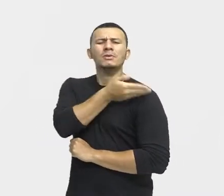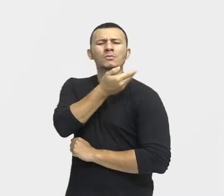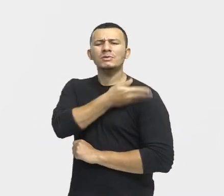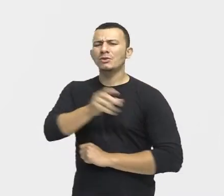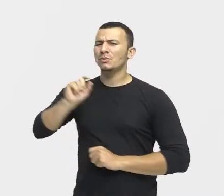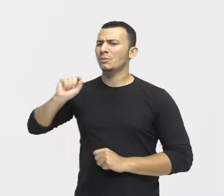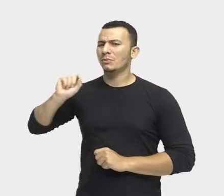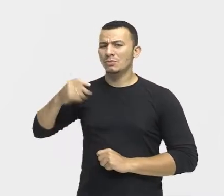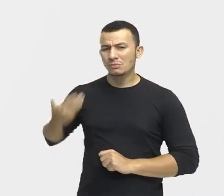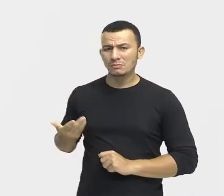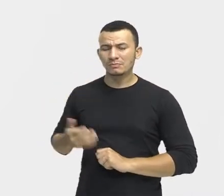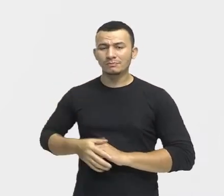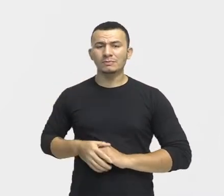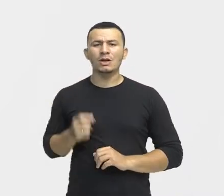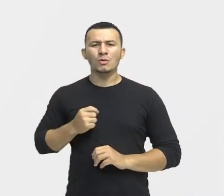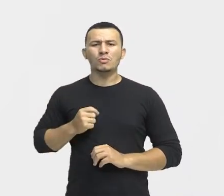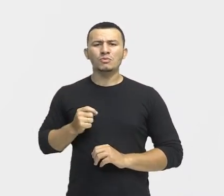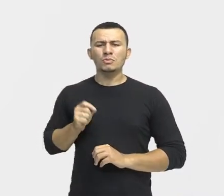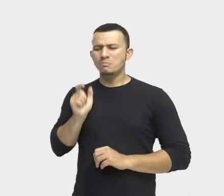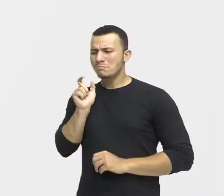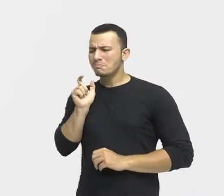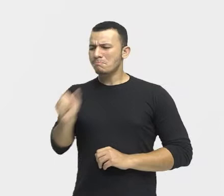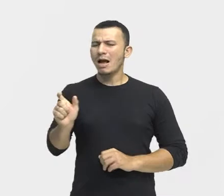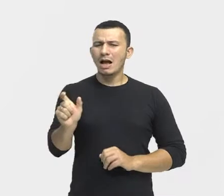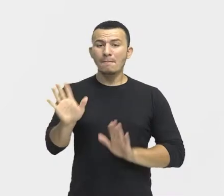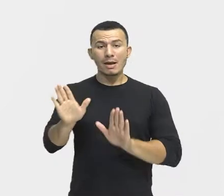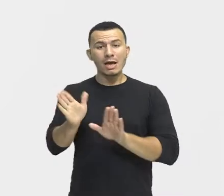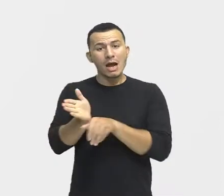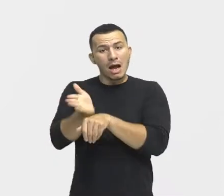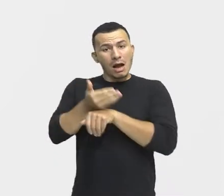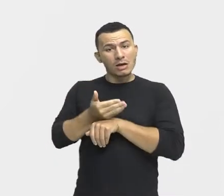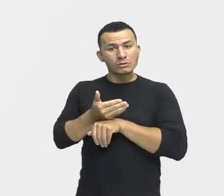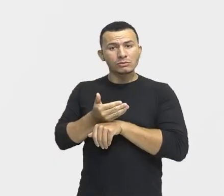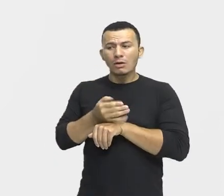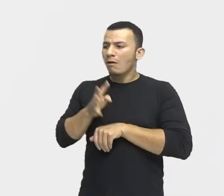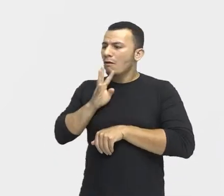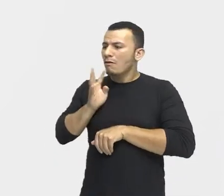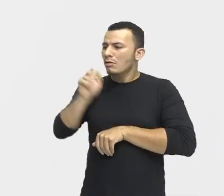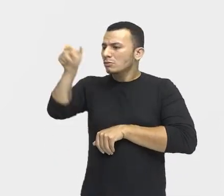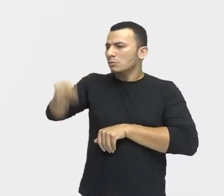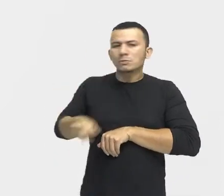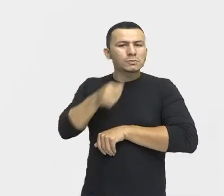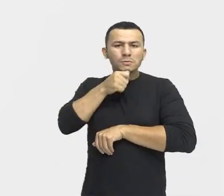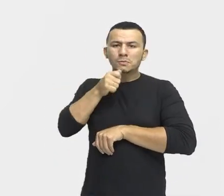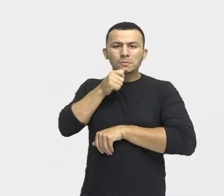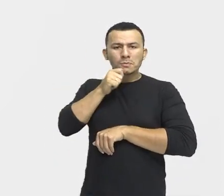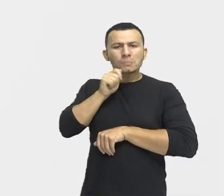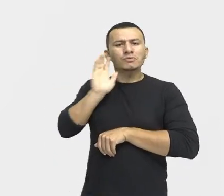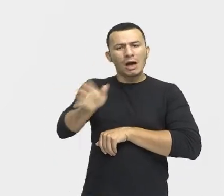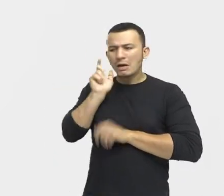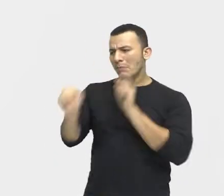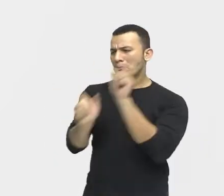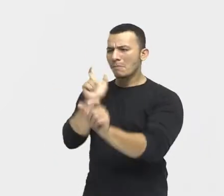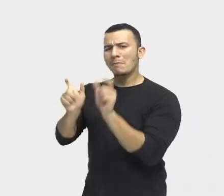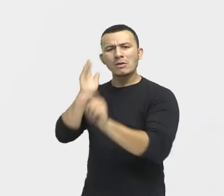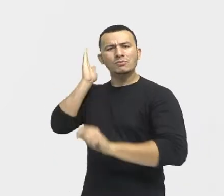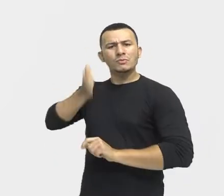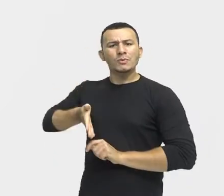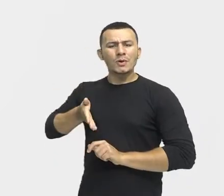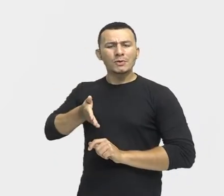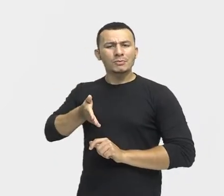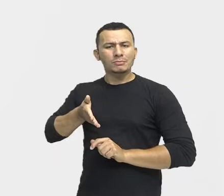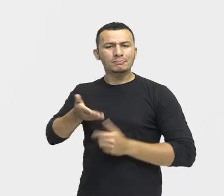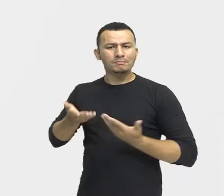preconceito vai ser aquele julgamento antecipado que você faz sobre determinadas coisas sem